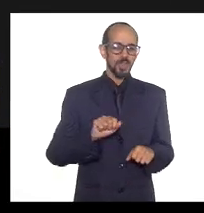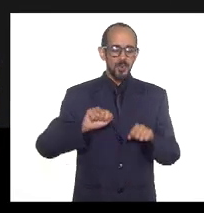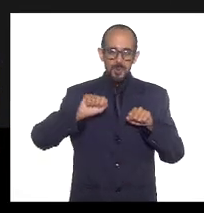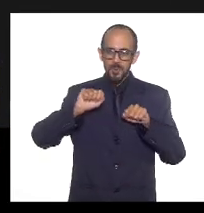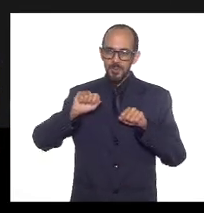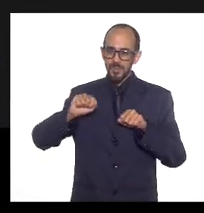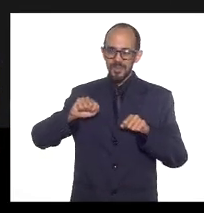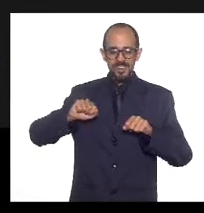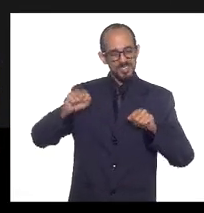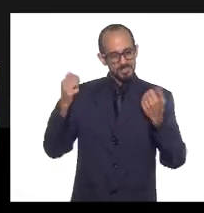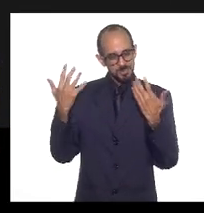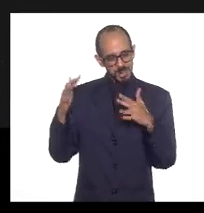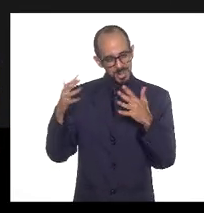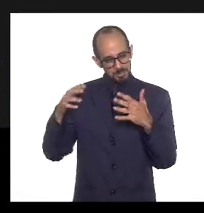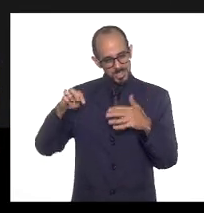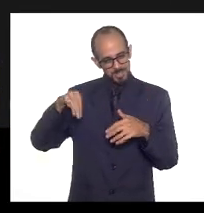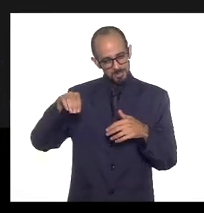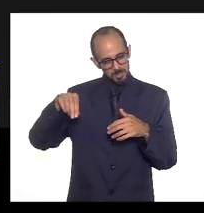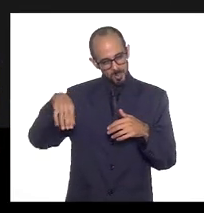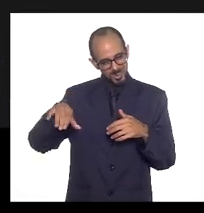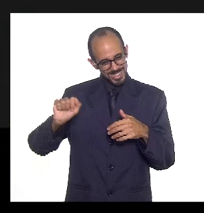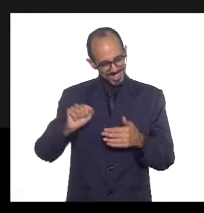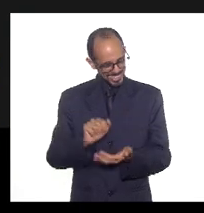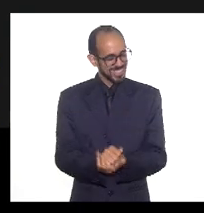para você também, Marta.